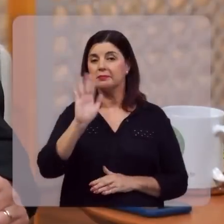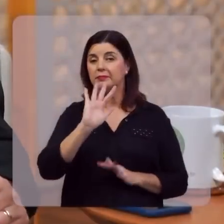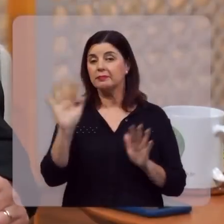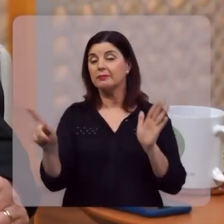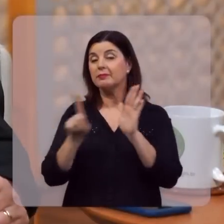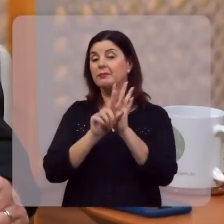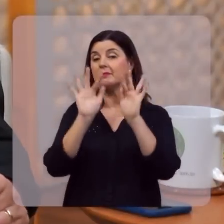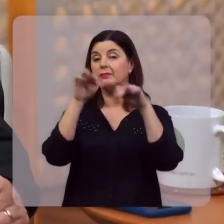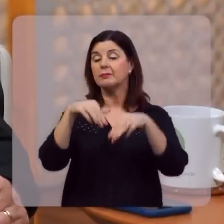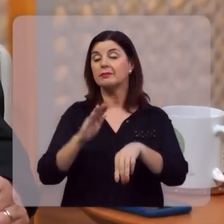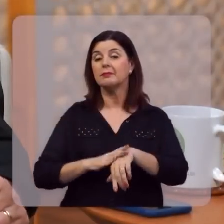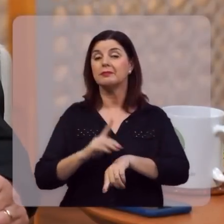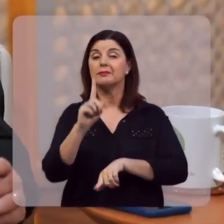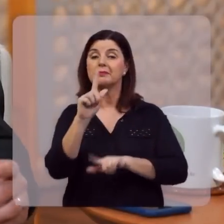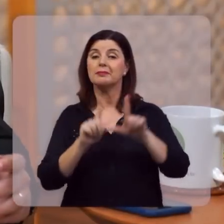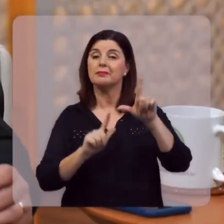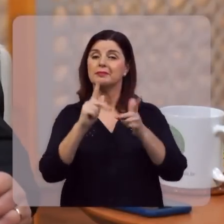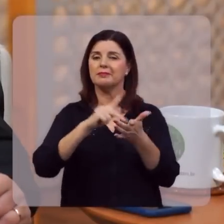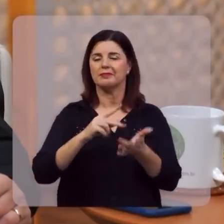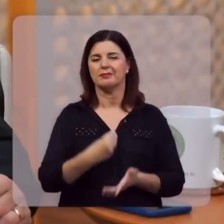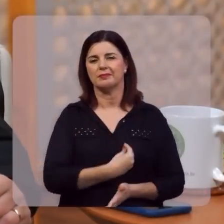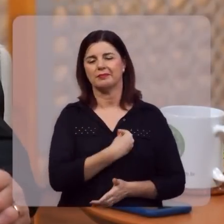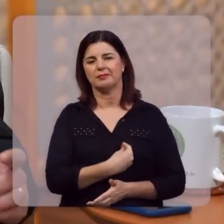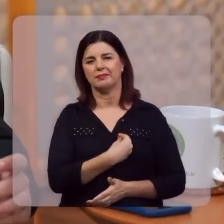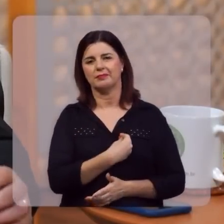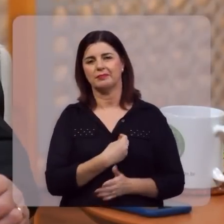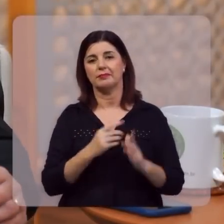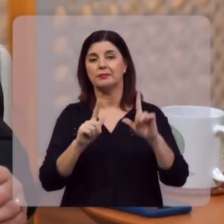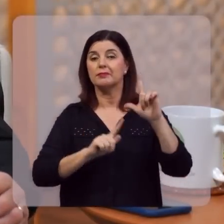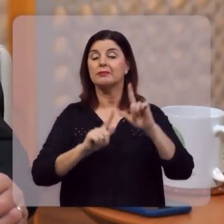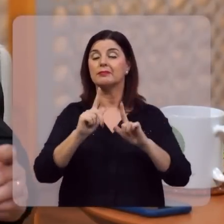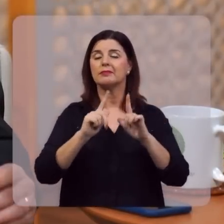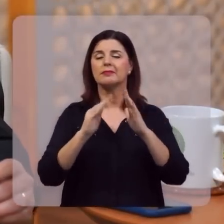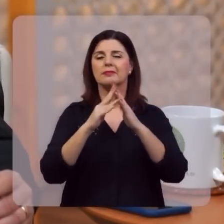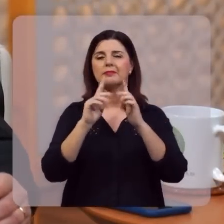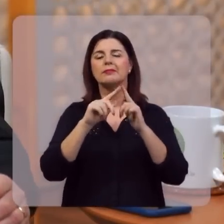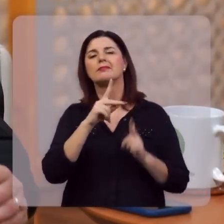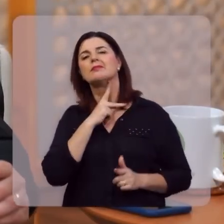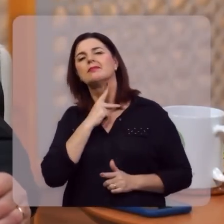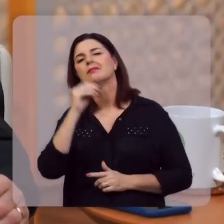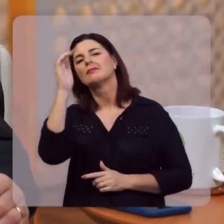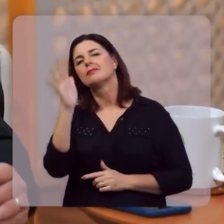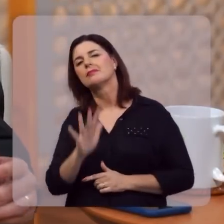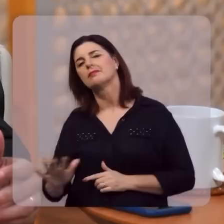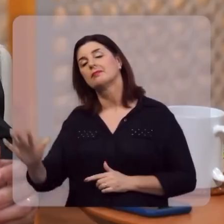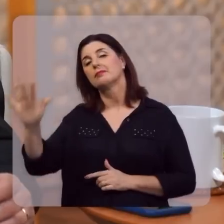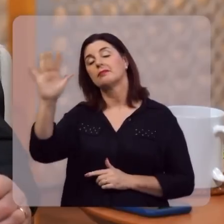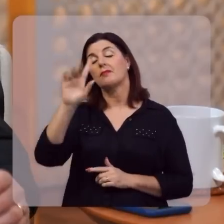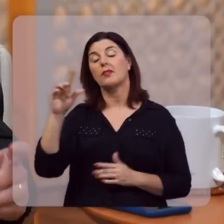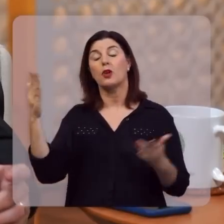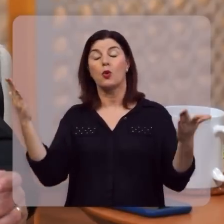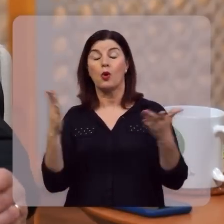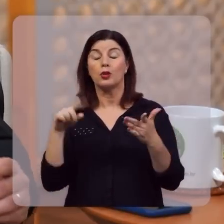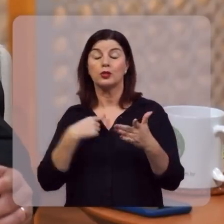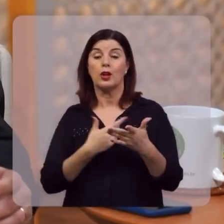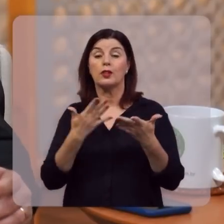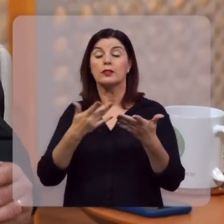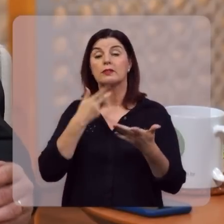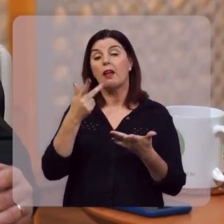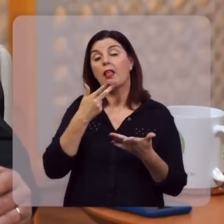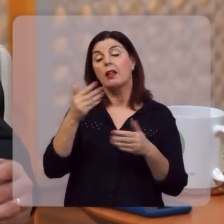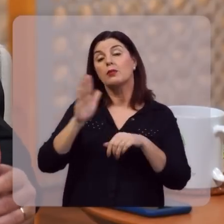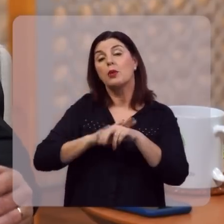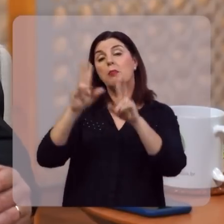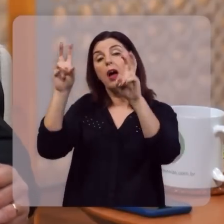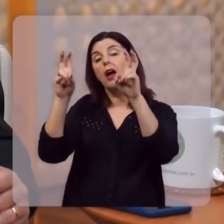Olá, chegamos ao final de mais um Verdade e Vida, programa da Igreja Presbiteriana do Brasil. E hoje nós falamos sobre